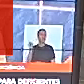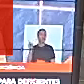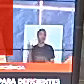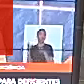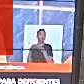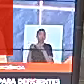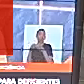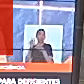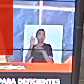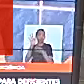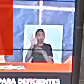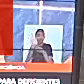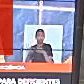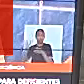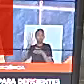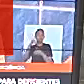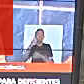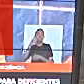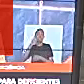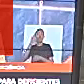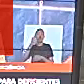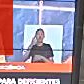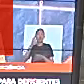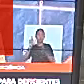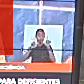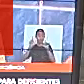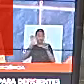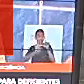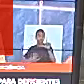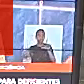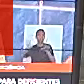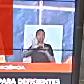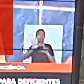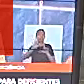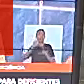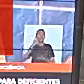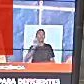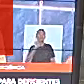falou em rede nacional, que aí eu lembrei da minha mãe, que